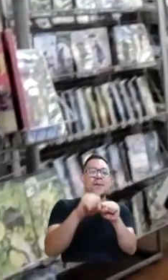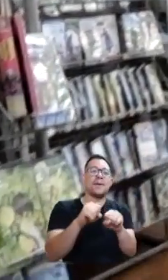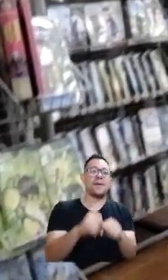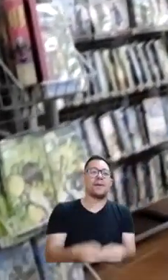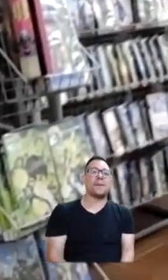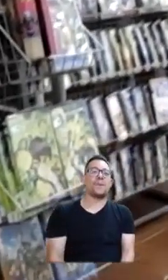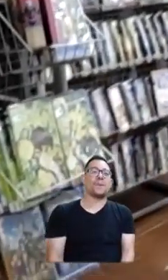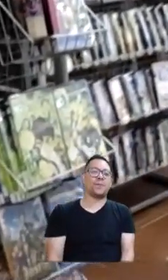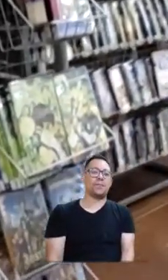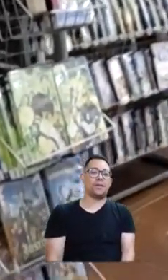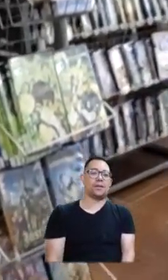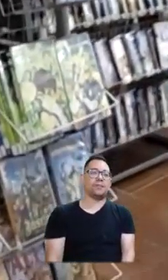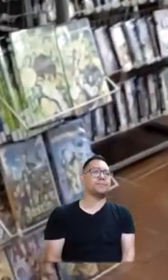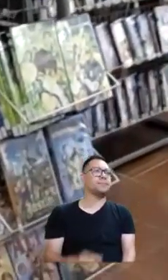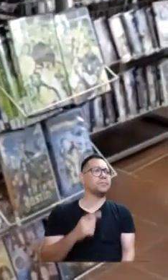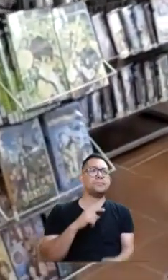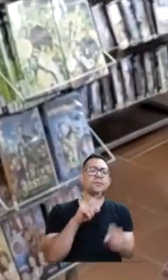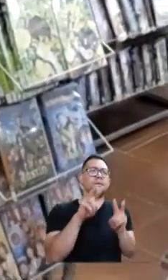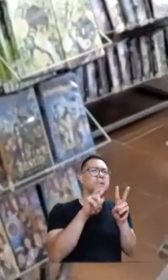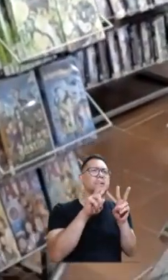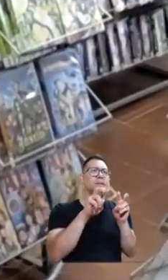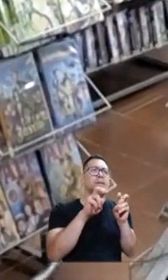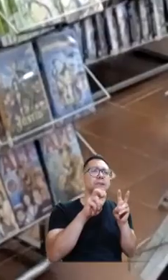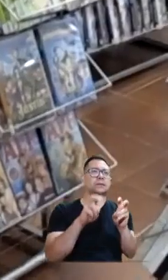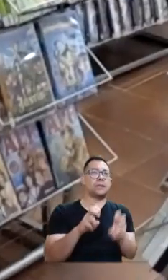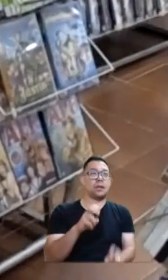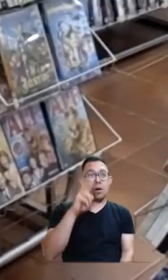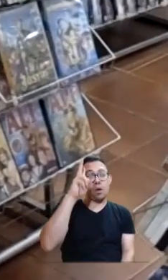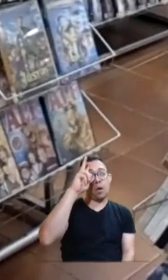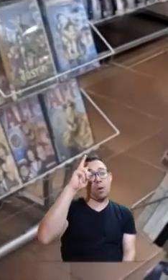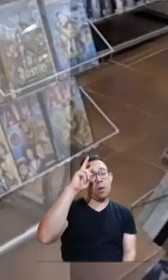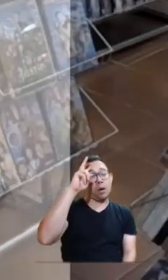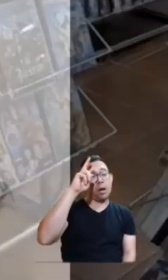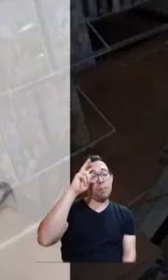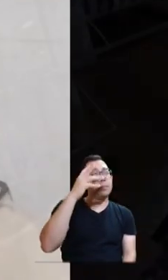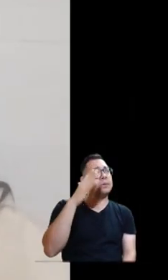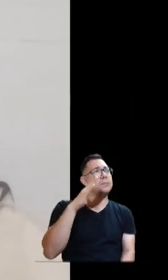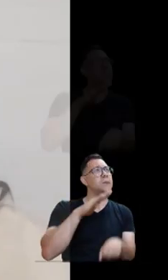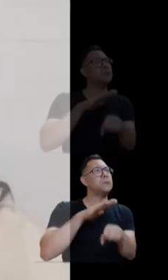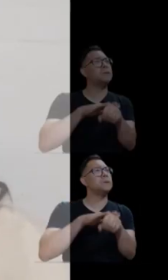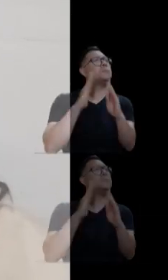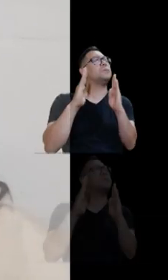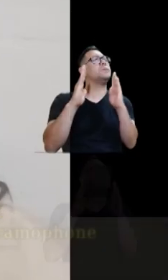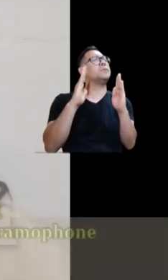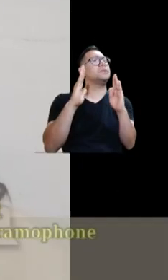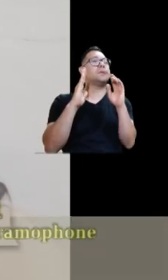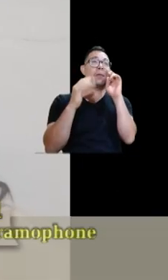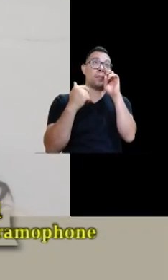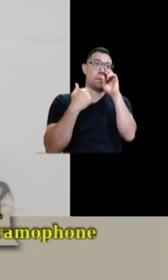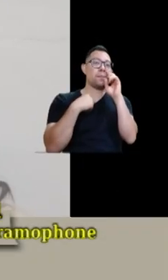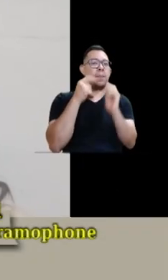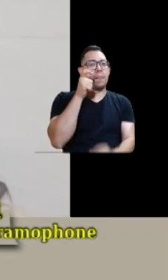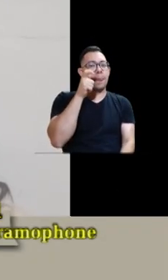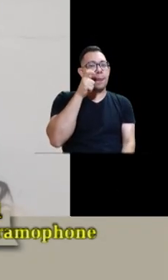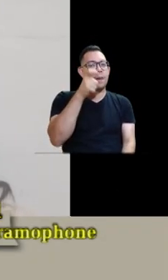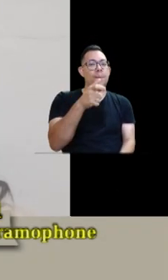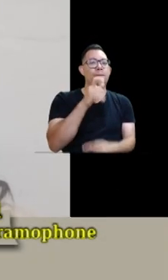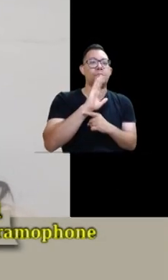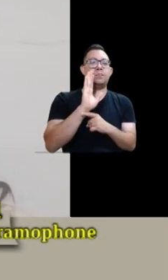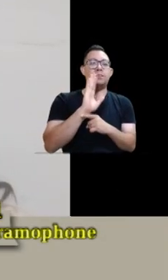um DVD ou pegar uma fita, a gente sempre saía com sacolas. Títulos dos mais variados. Nossa, eu lembro que teve